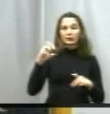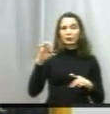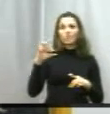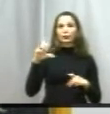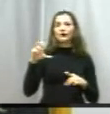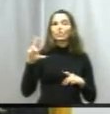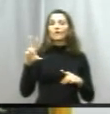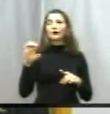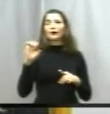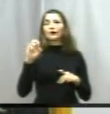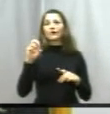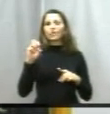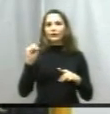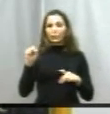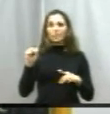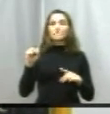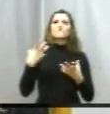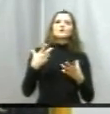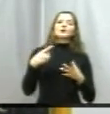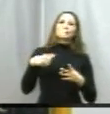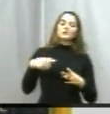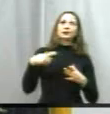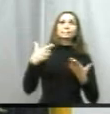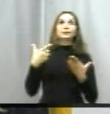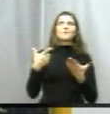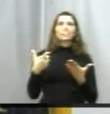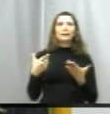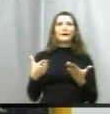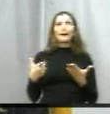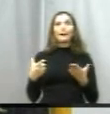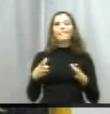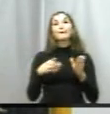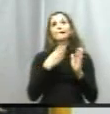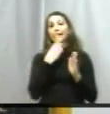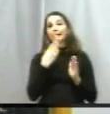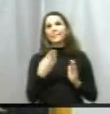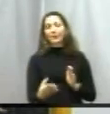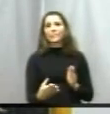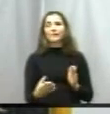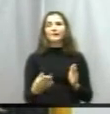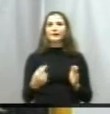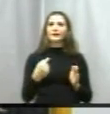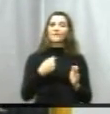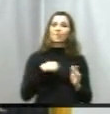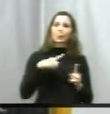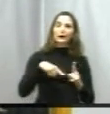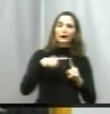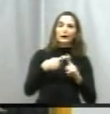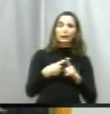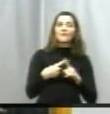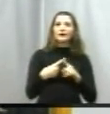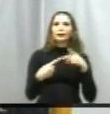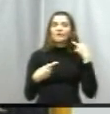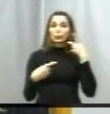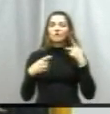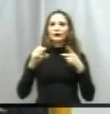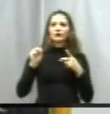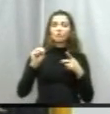ser relatora do orçamento aqui do Estado, e solicitando a ela, eu e a vereadora Suzy, de Gavião